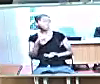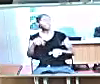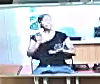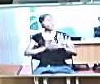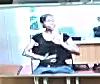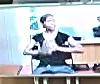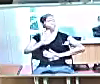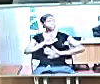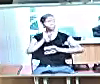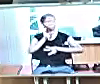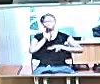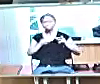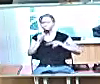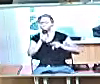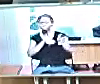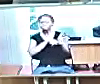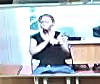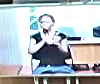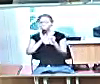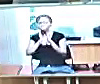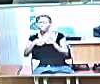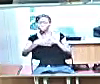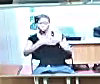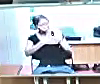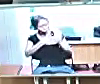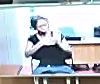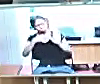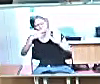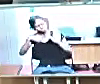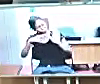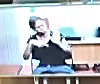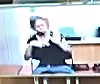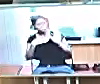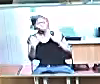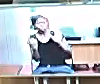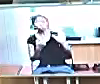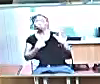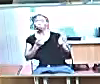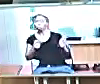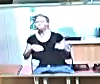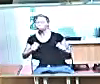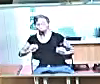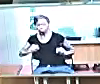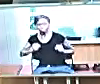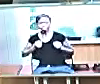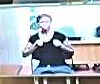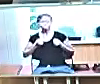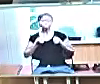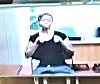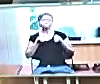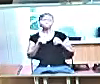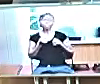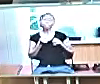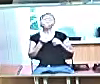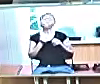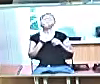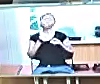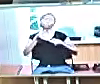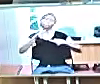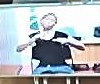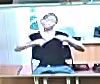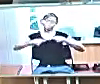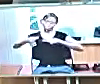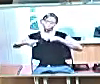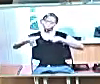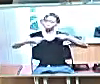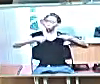dessas propostas para que a gente possa é fortalecer o conjunto de políticas